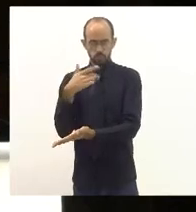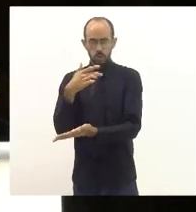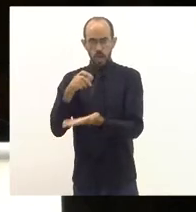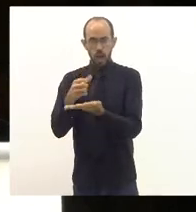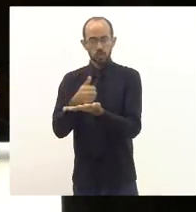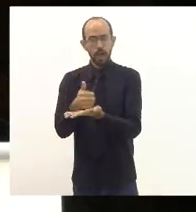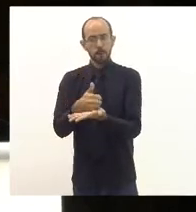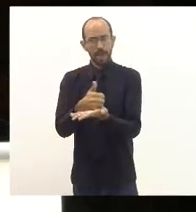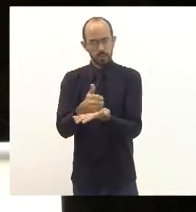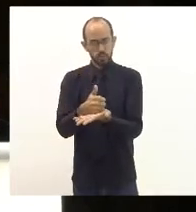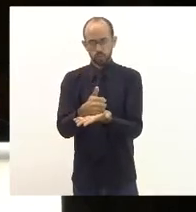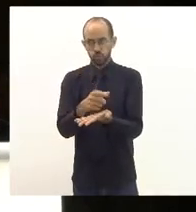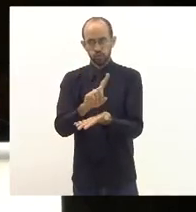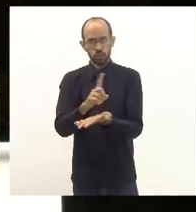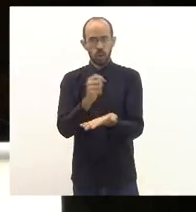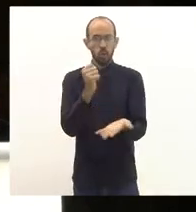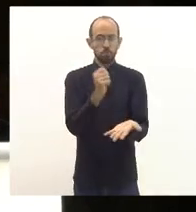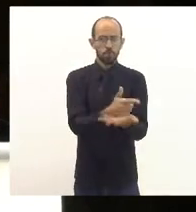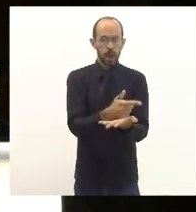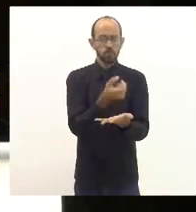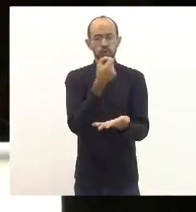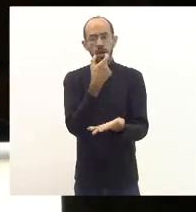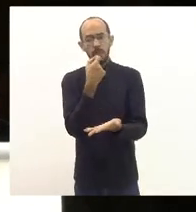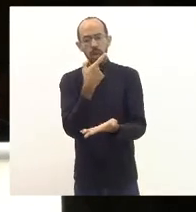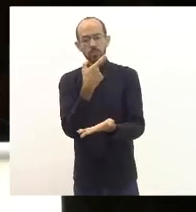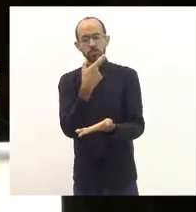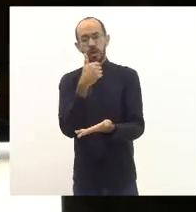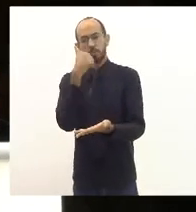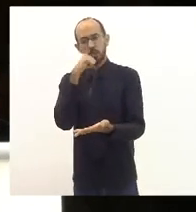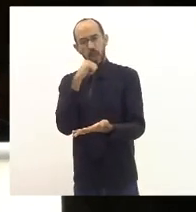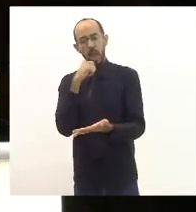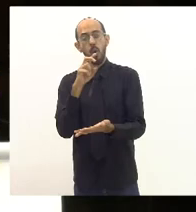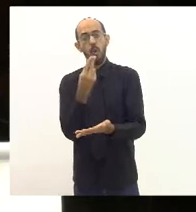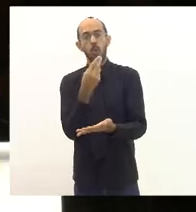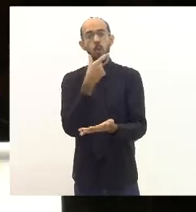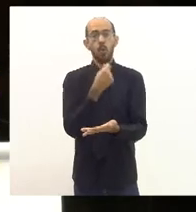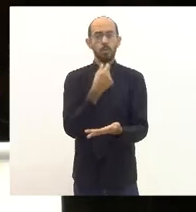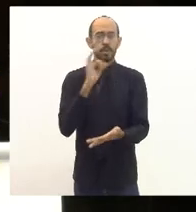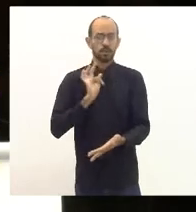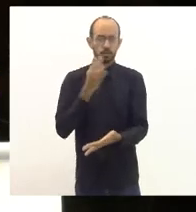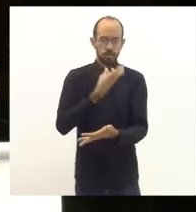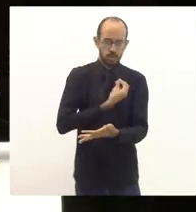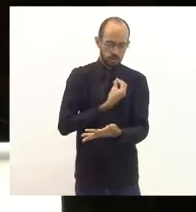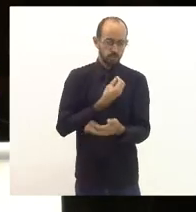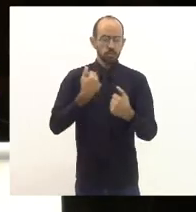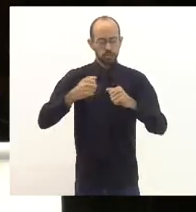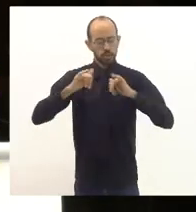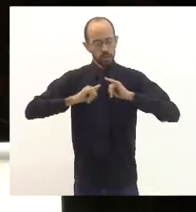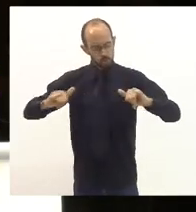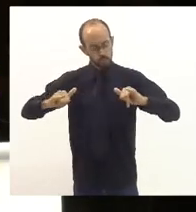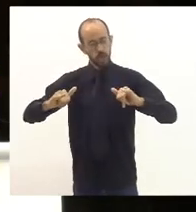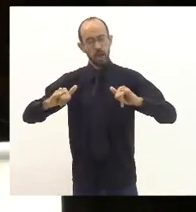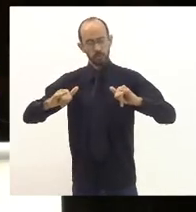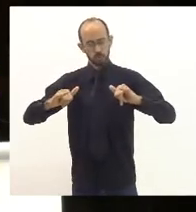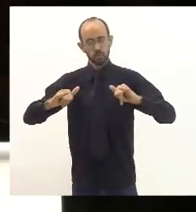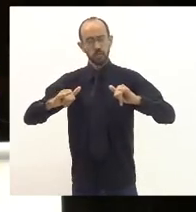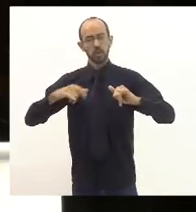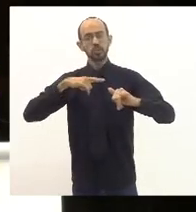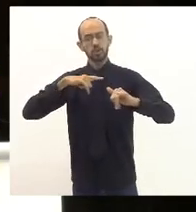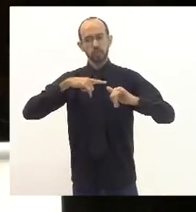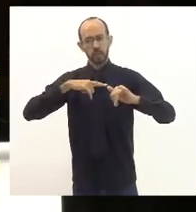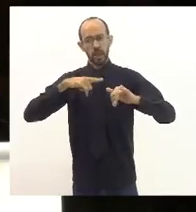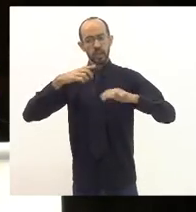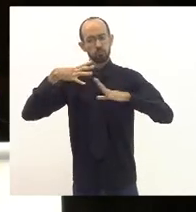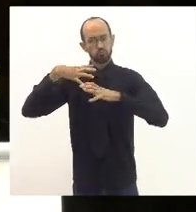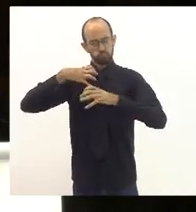das mulheres trans e dos homens trans. Então, isso precisa ser apurado, fiscalizado e denunciado. Nós temos aqui o